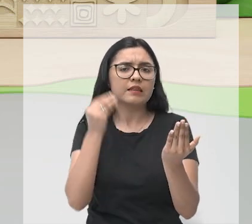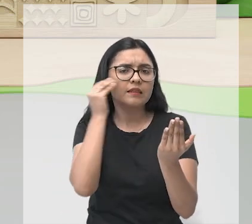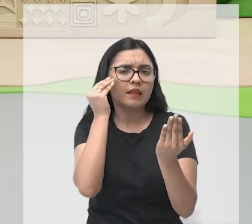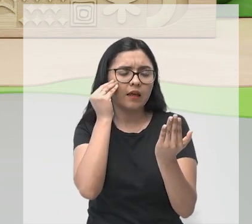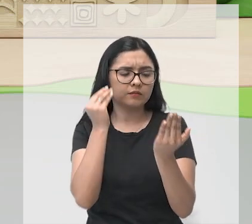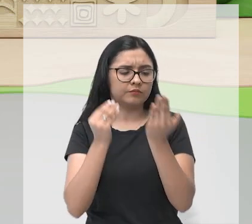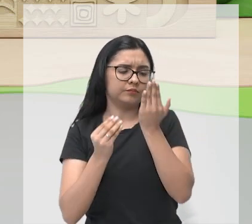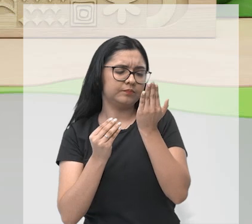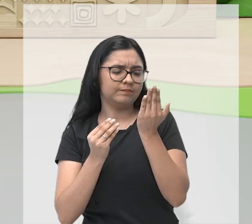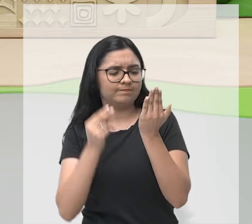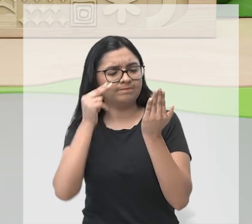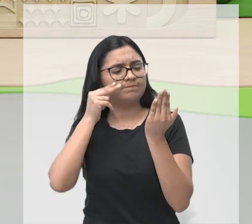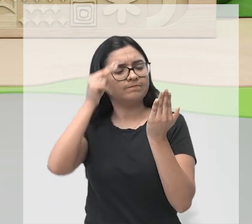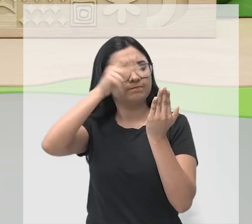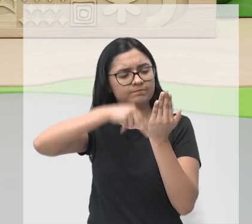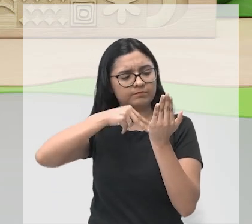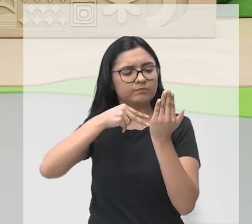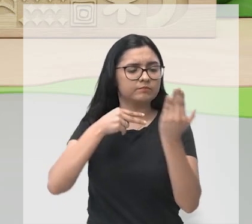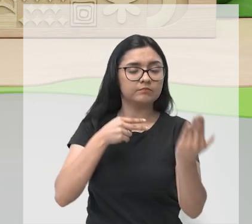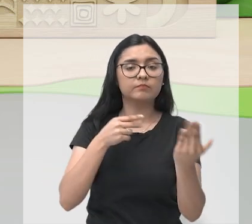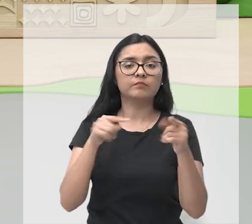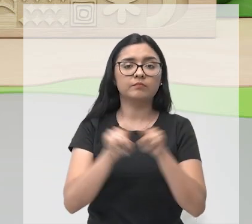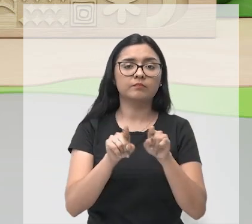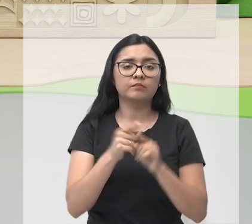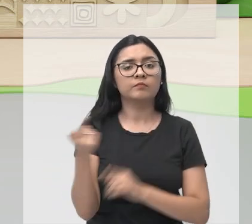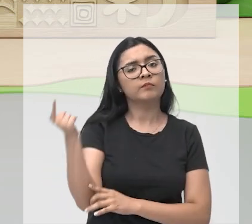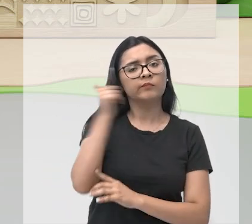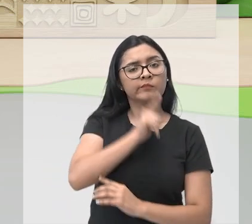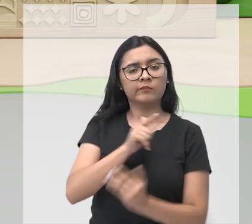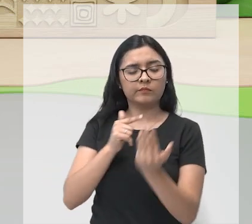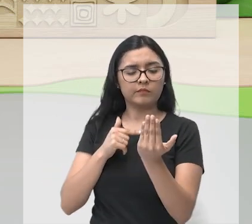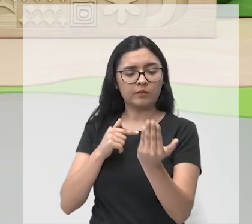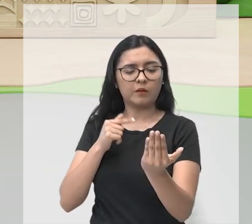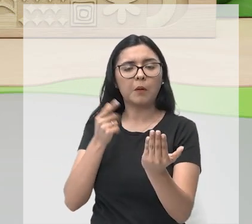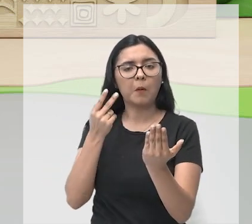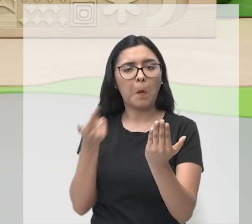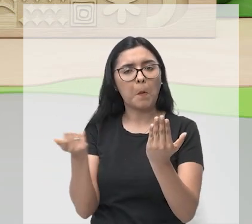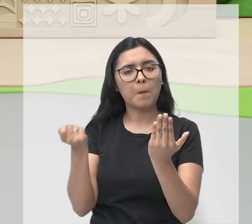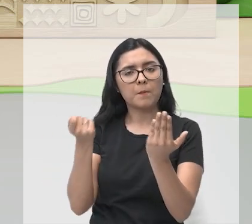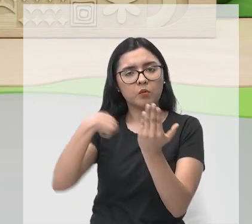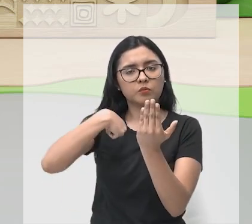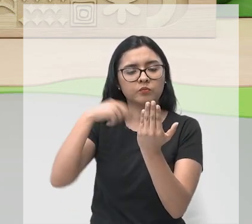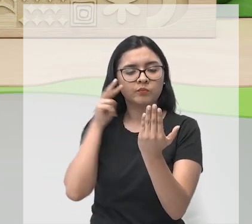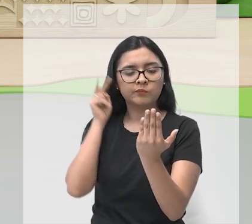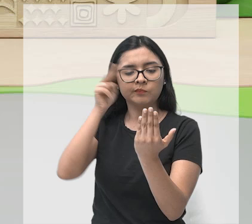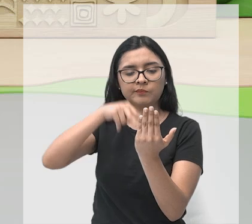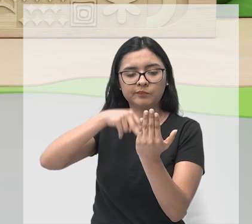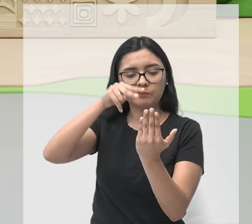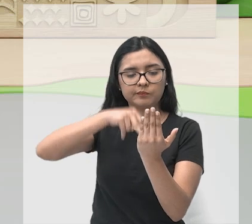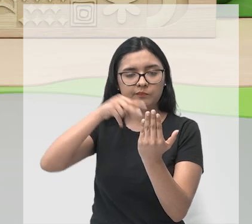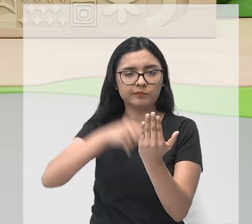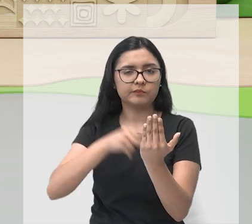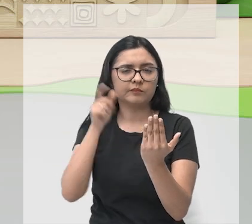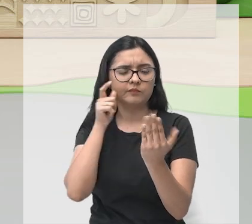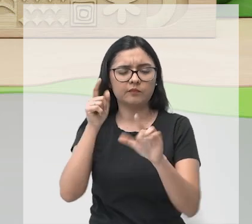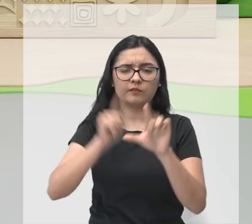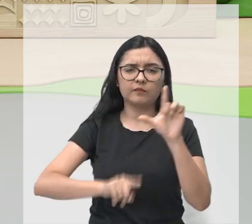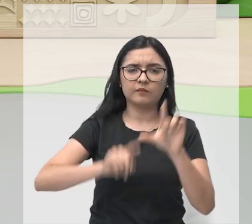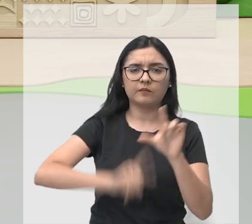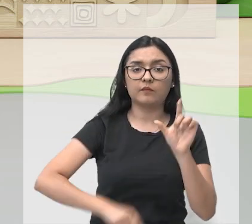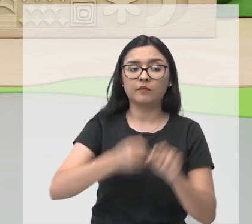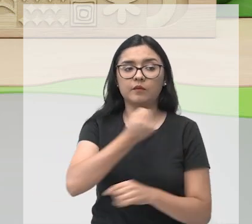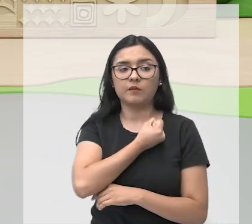aproximar ou distanciar-se até encontrar uma posição mais confortável para você identificar as letras, os